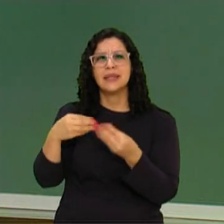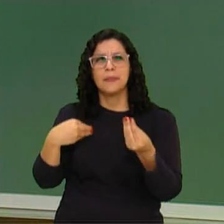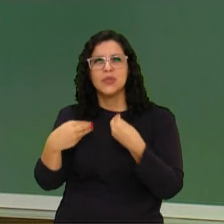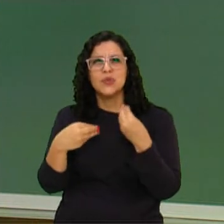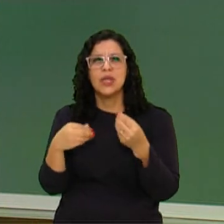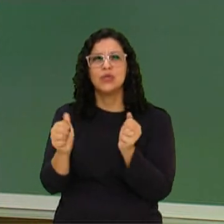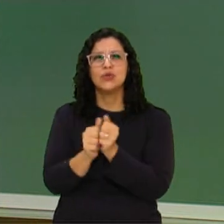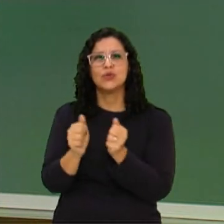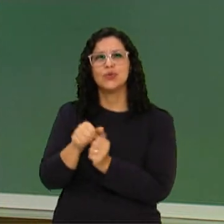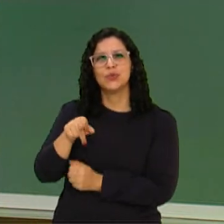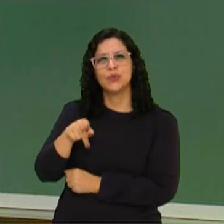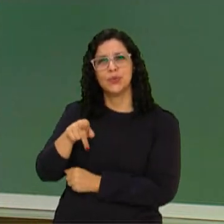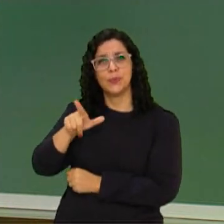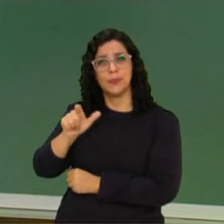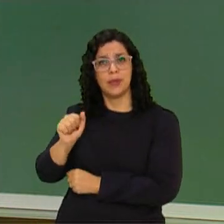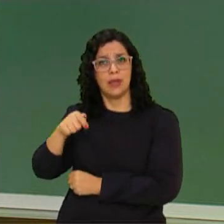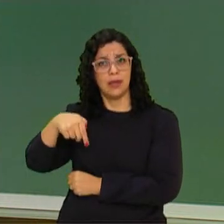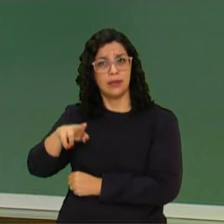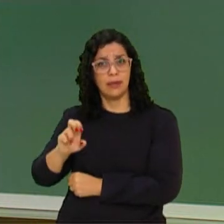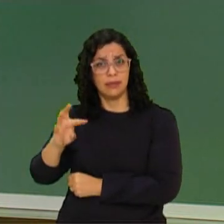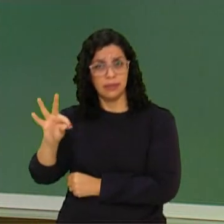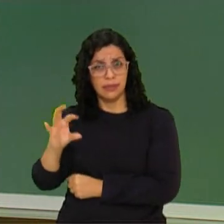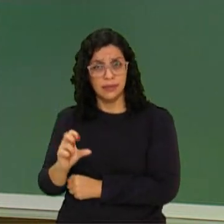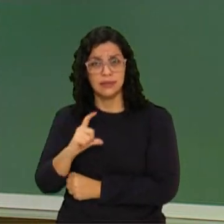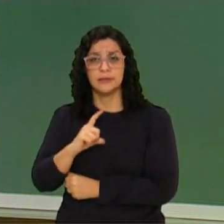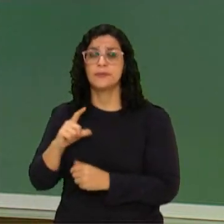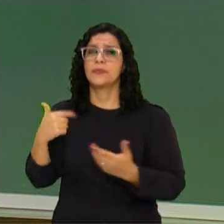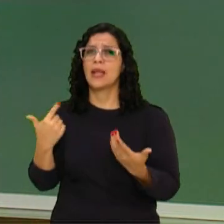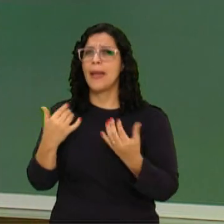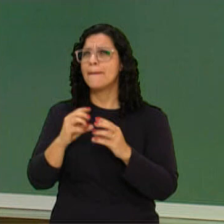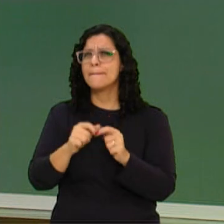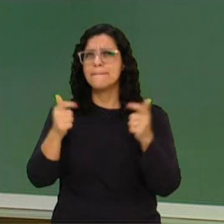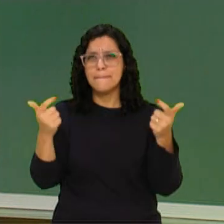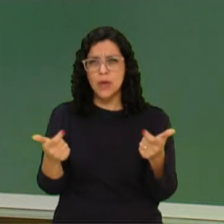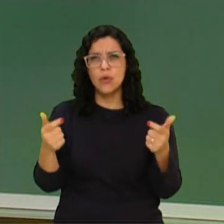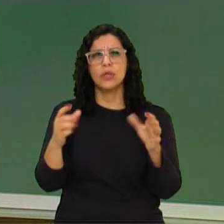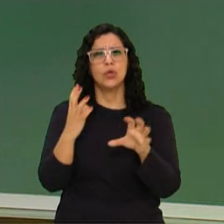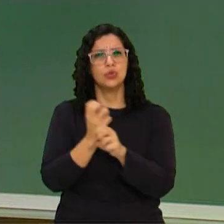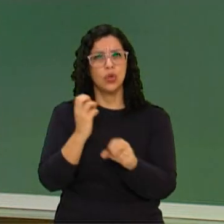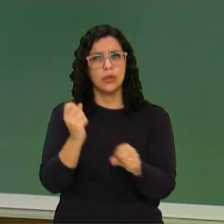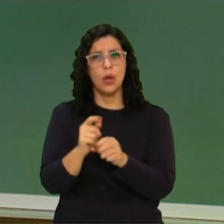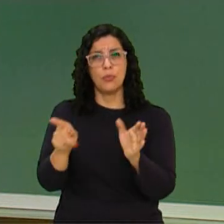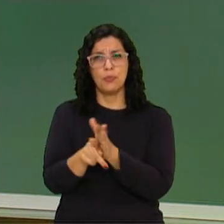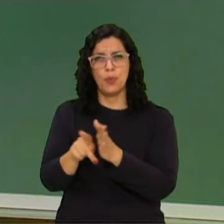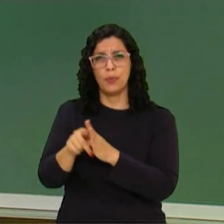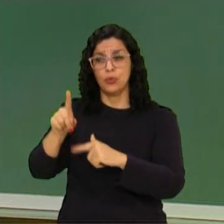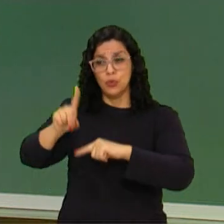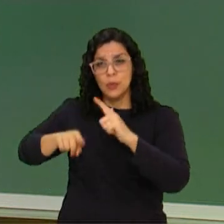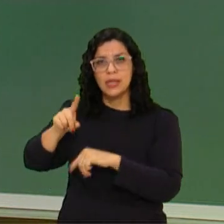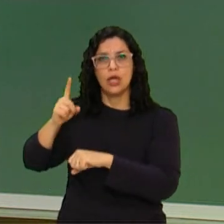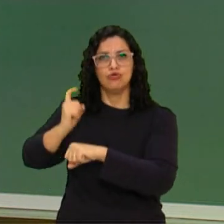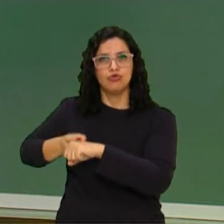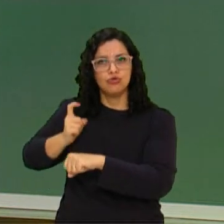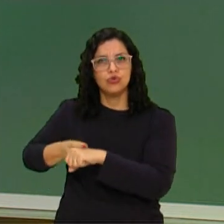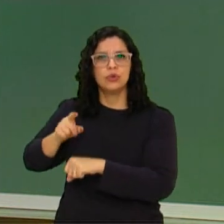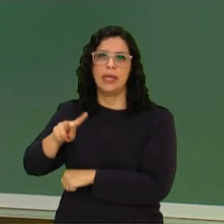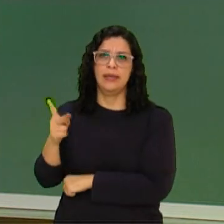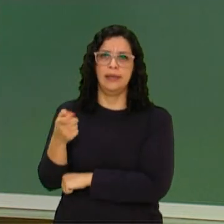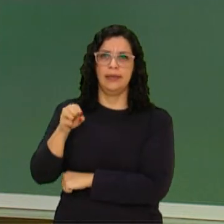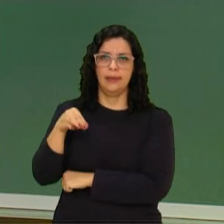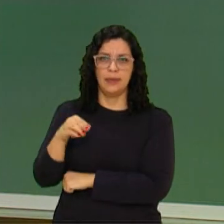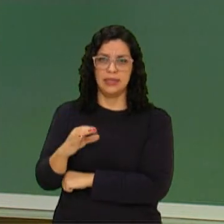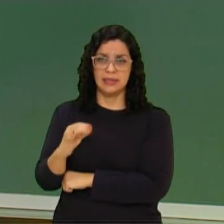algumas plaquetas, ok? Mas a maioria esmagadora, né, da parte figurada do sangue é feita de